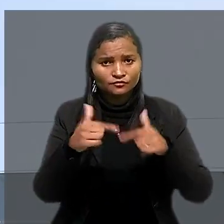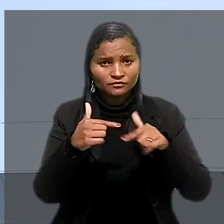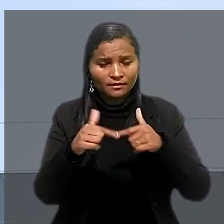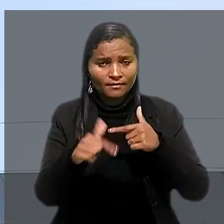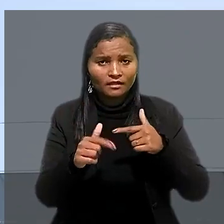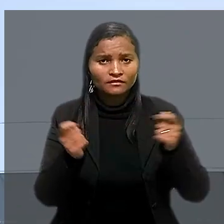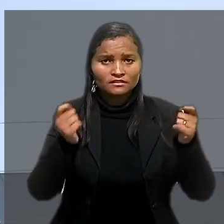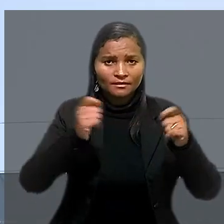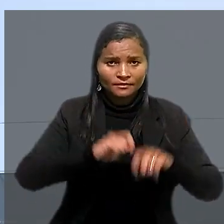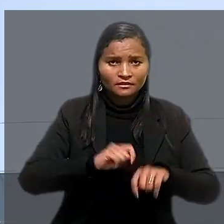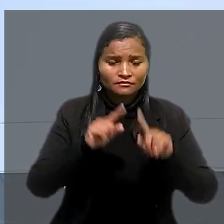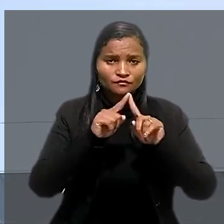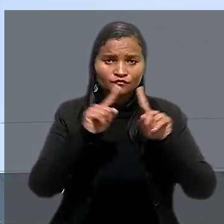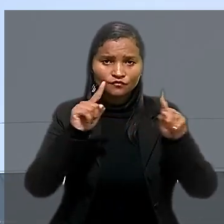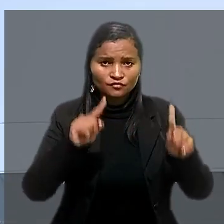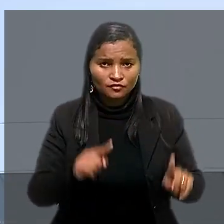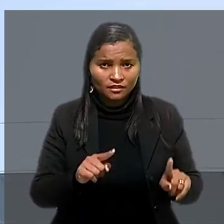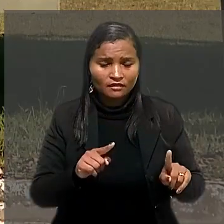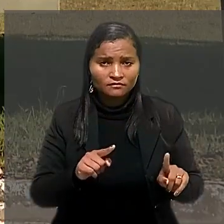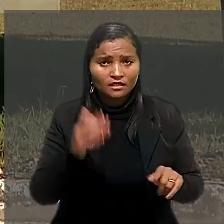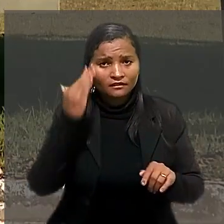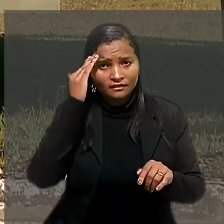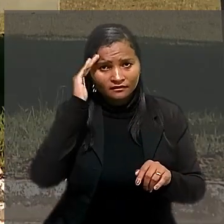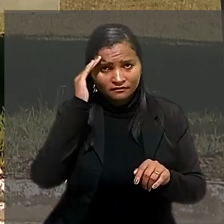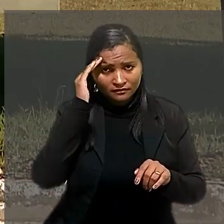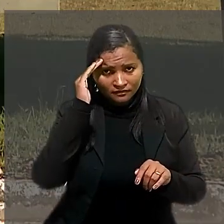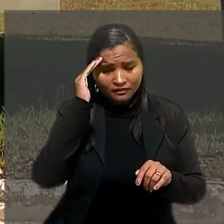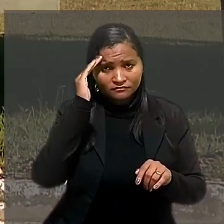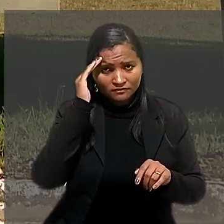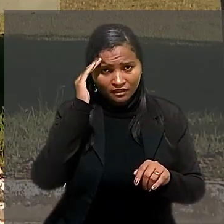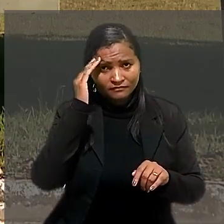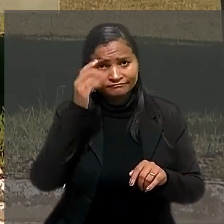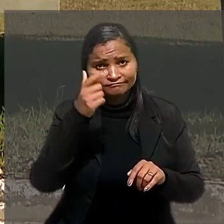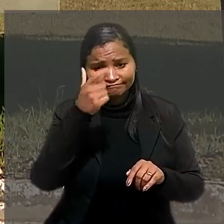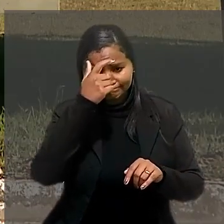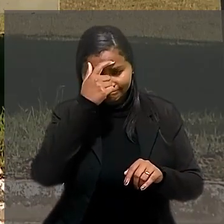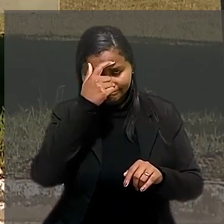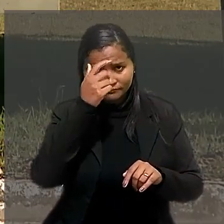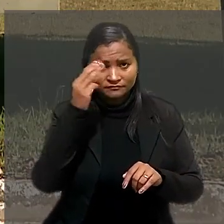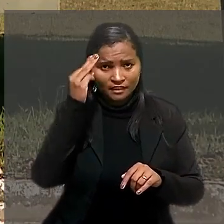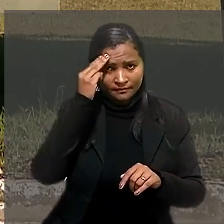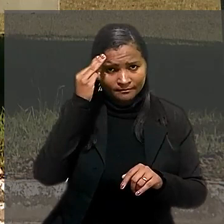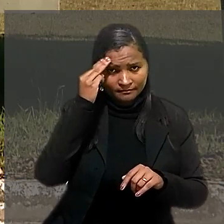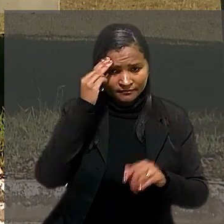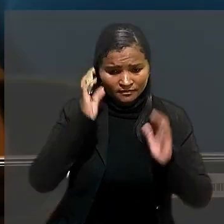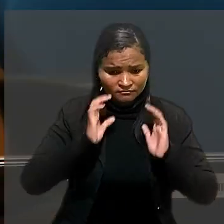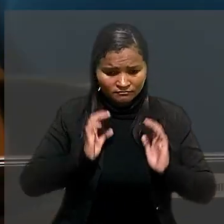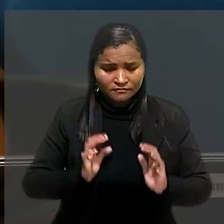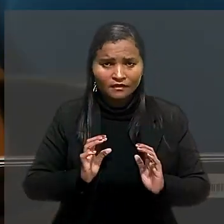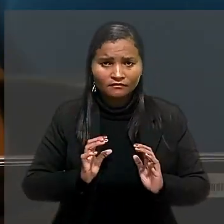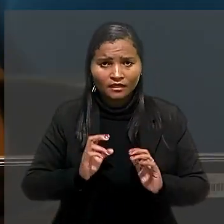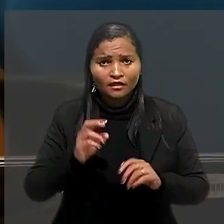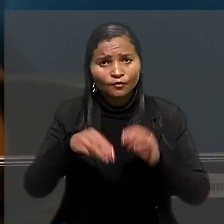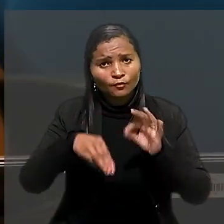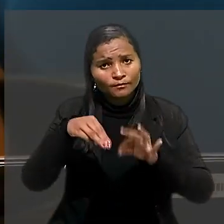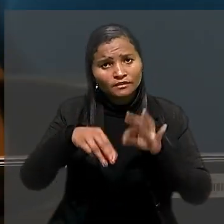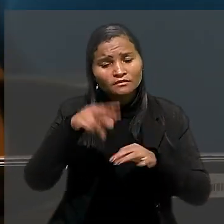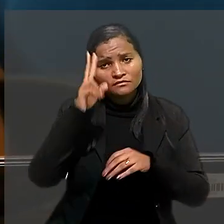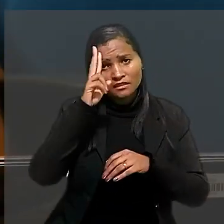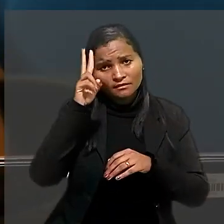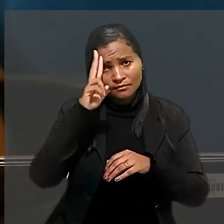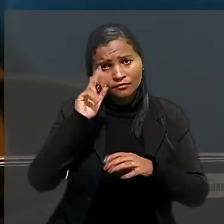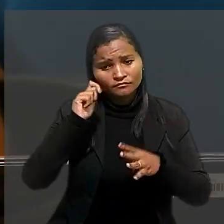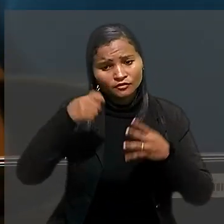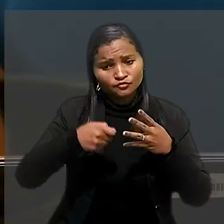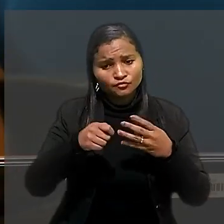adaptação do trabalho às capacidades dos empregados, levando em conta o estado de sanidade física e mental. O ministro lembrou ainda que,